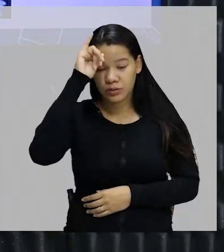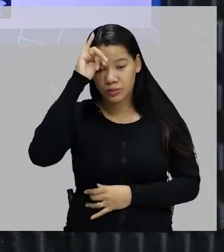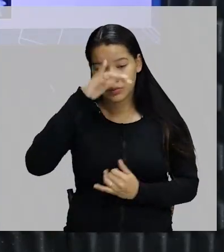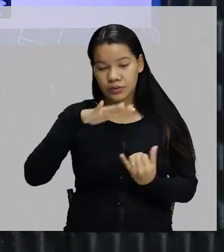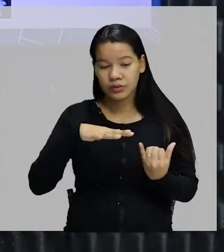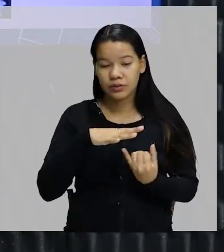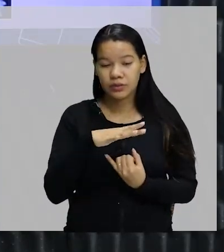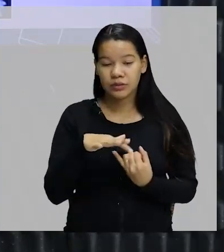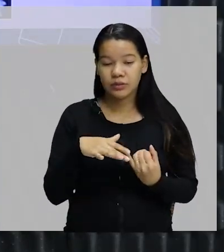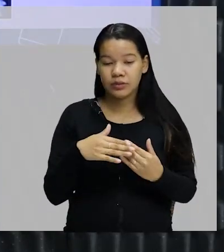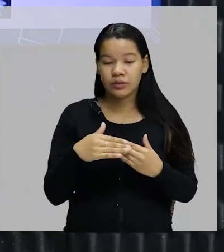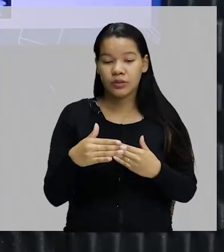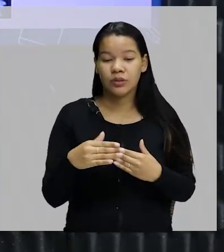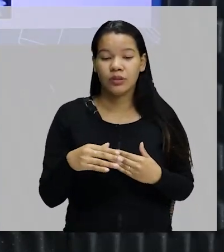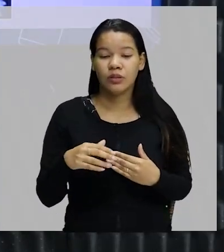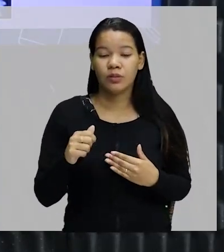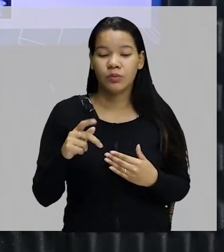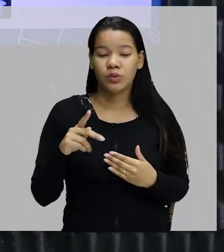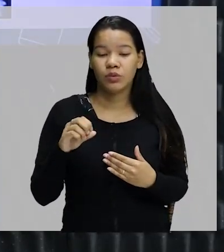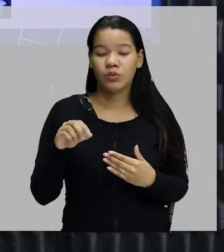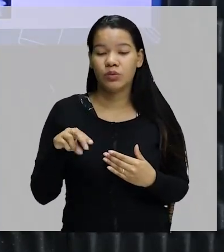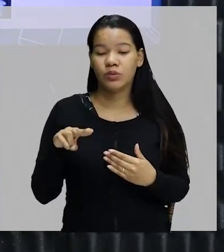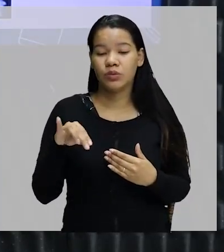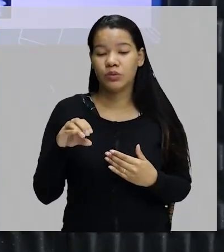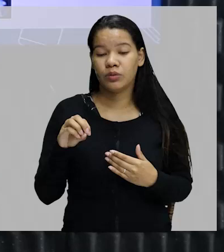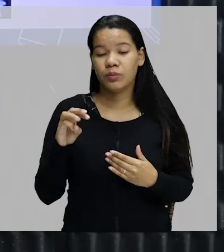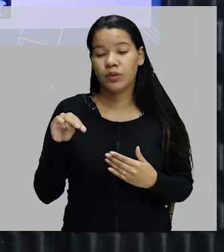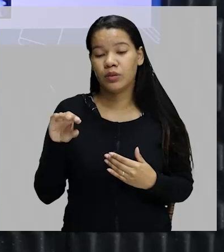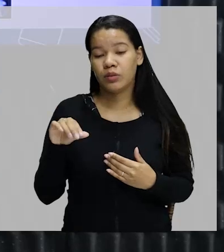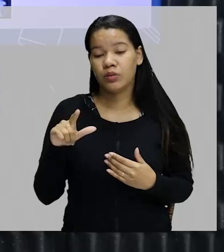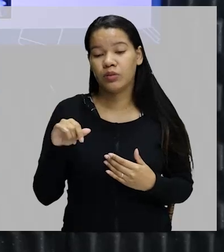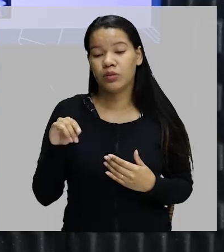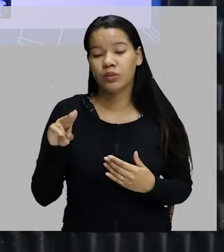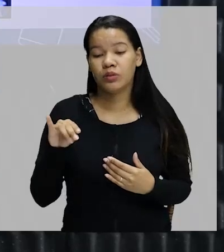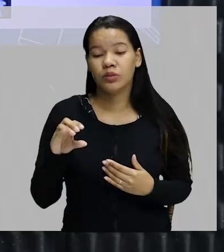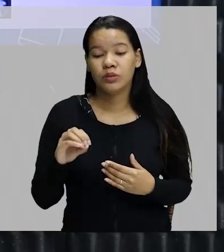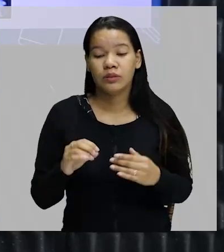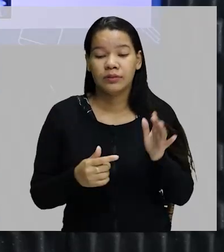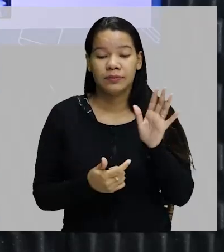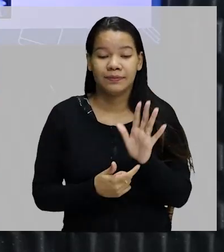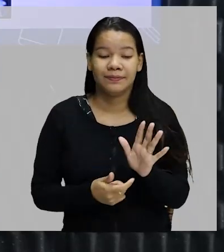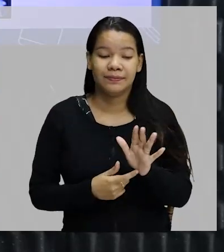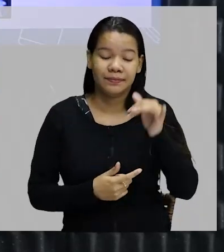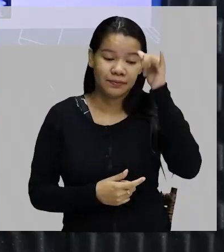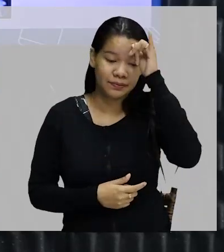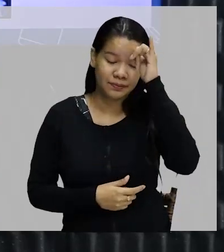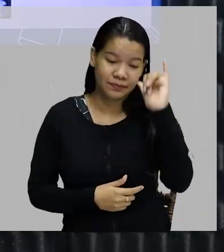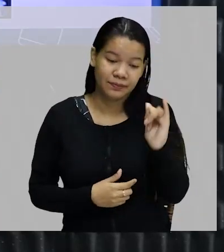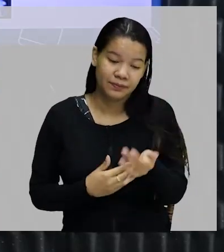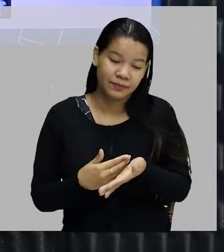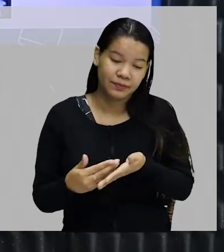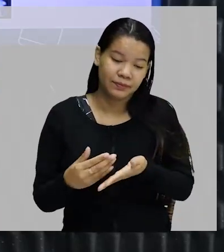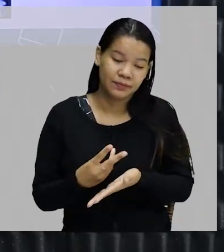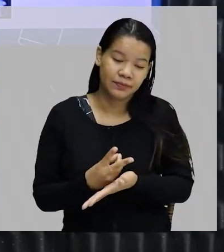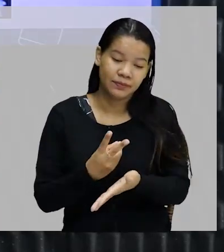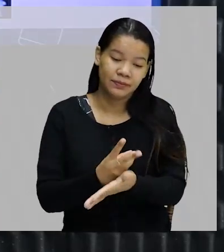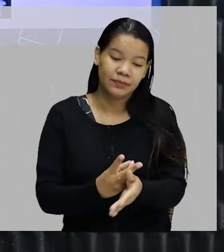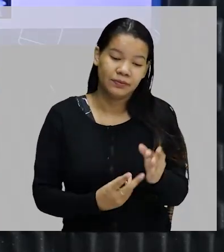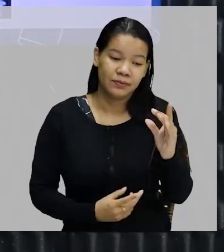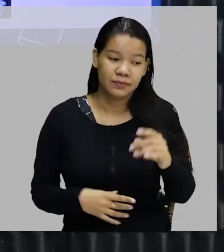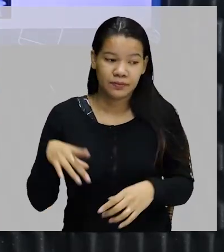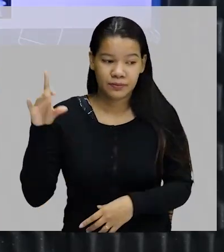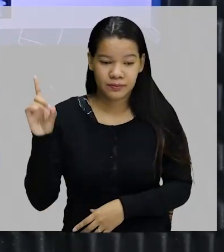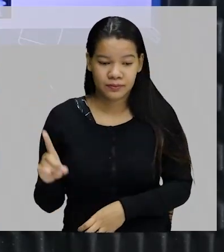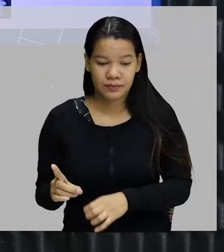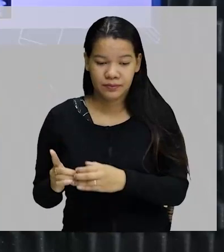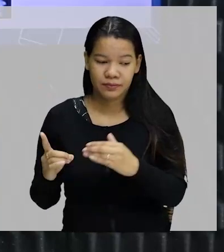relação a esse sotaque é o mestre Apolônio Melônio, as apresentações dos bois desse estilo começam sempre da direita